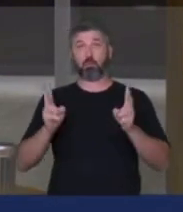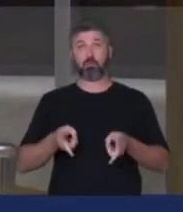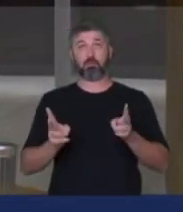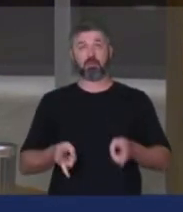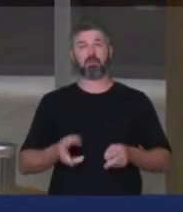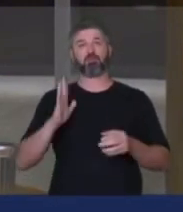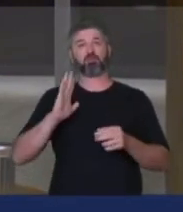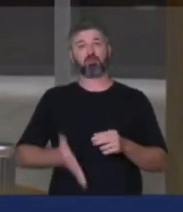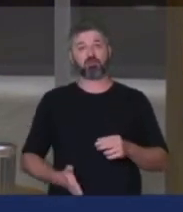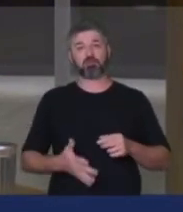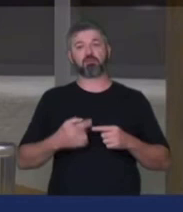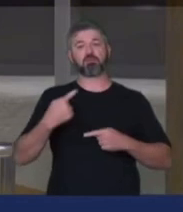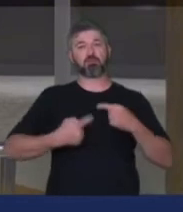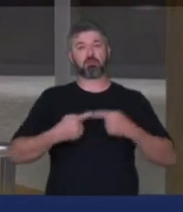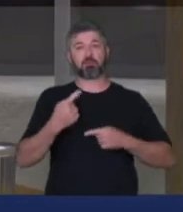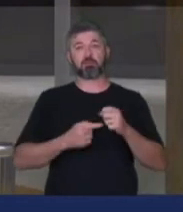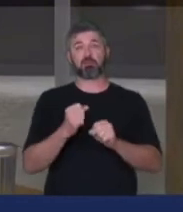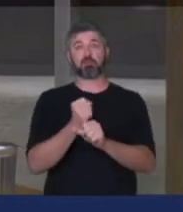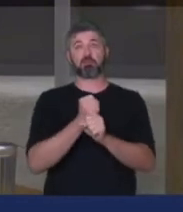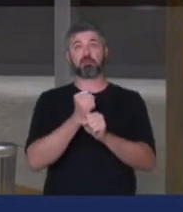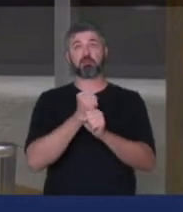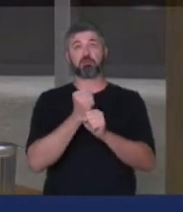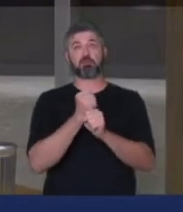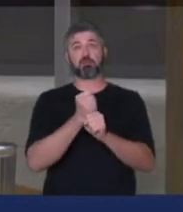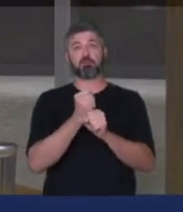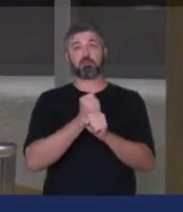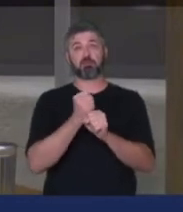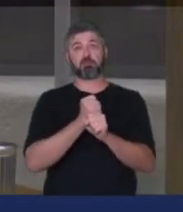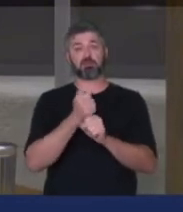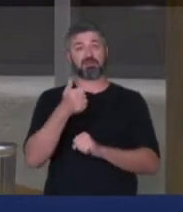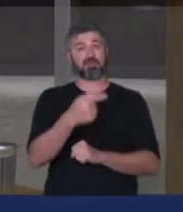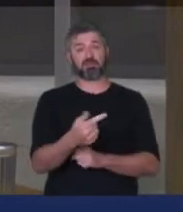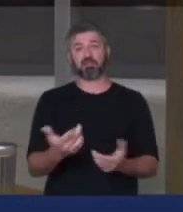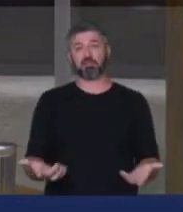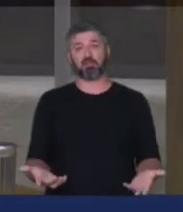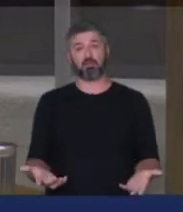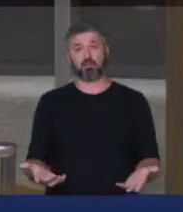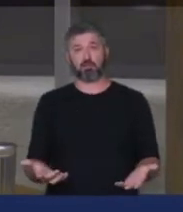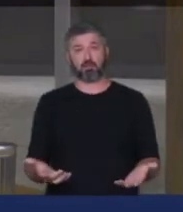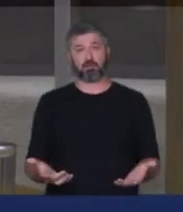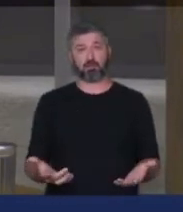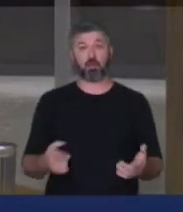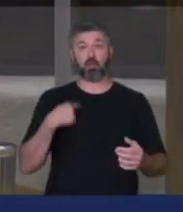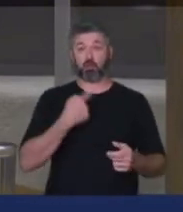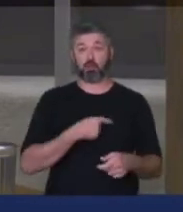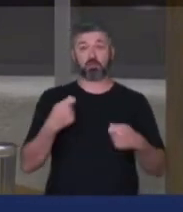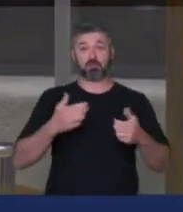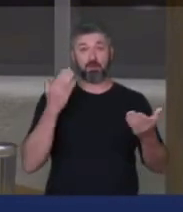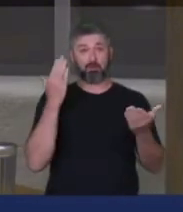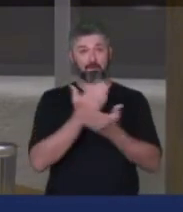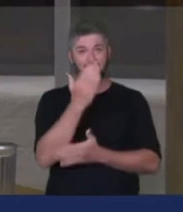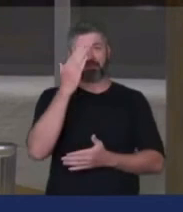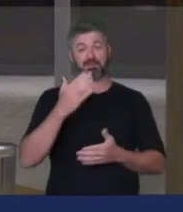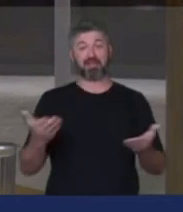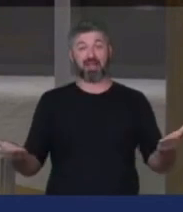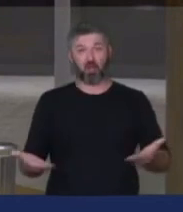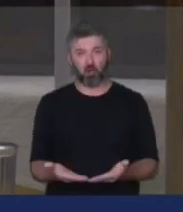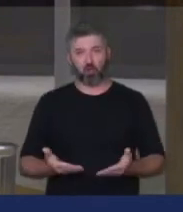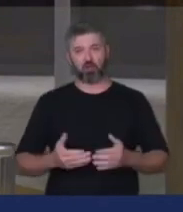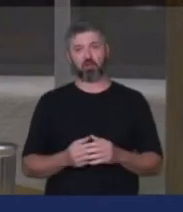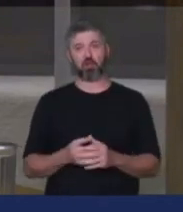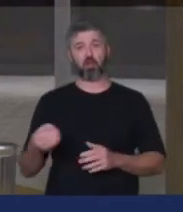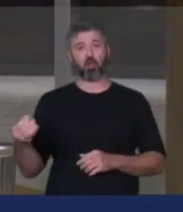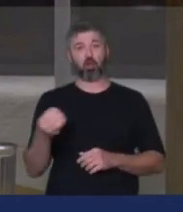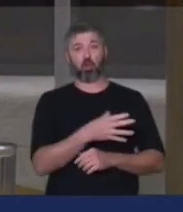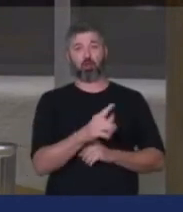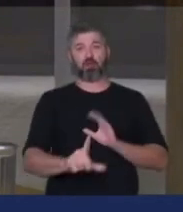vem sendo exaustivamente debatido há 17 anos. Nós precisamos aprovar para já a nova lei